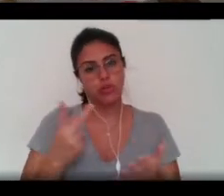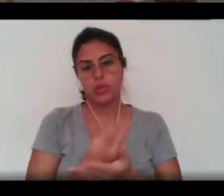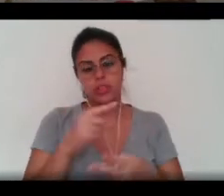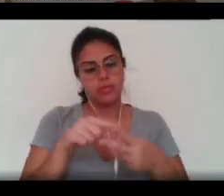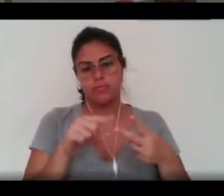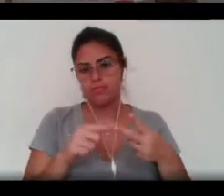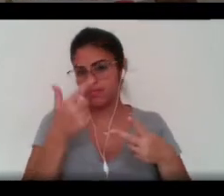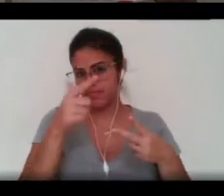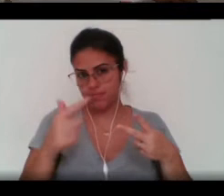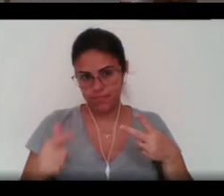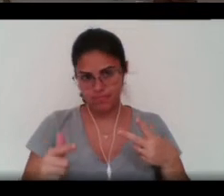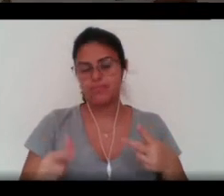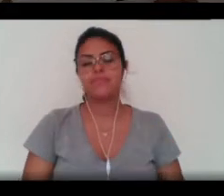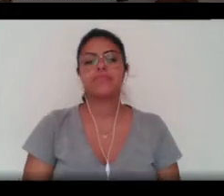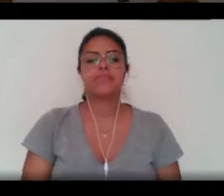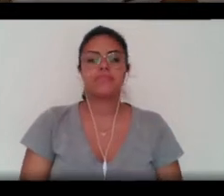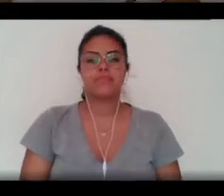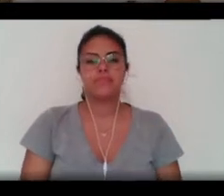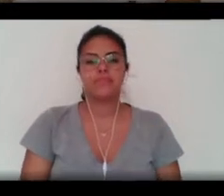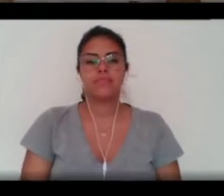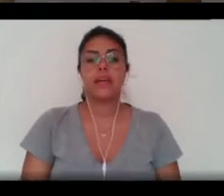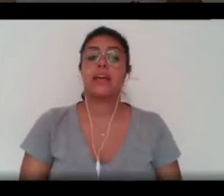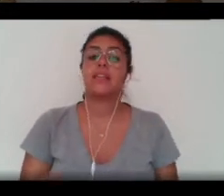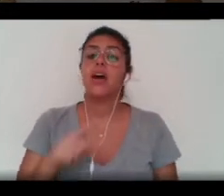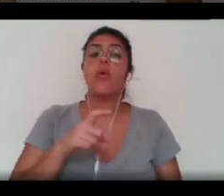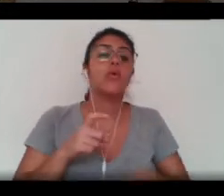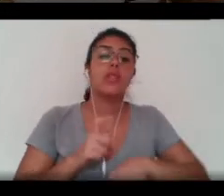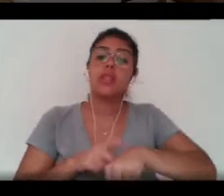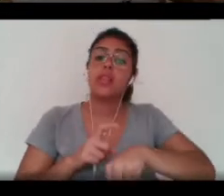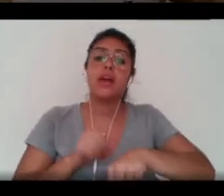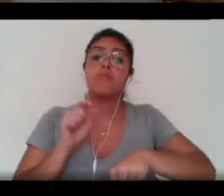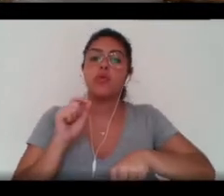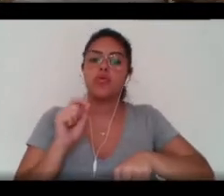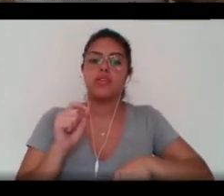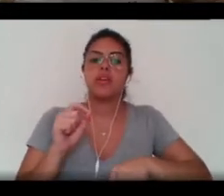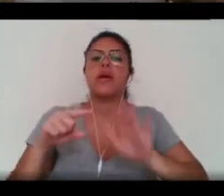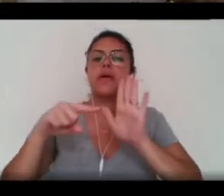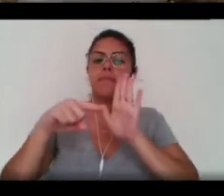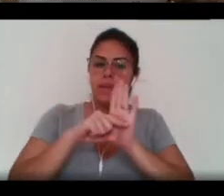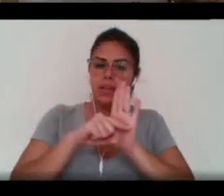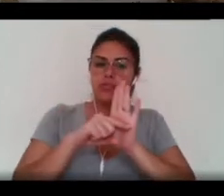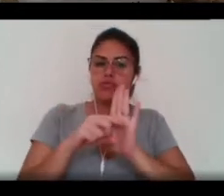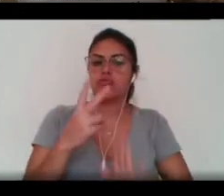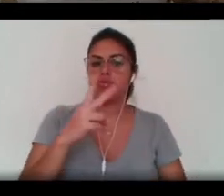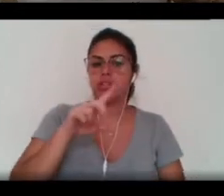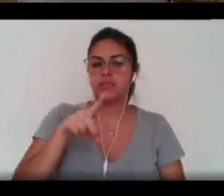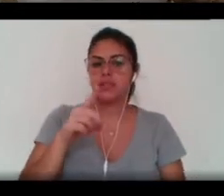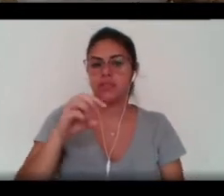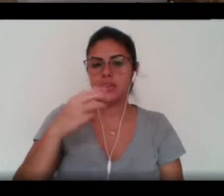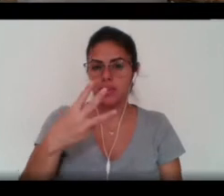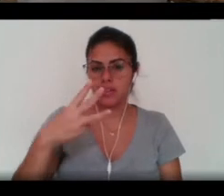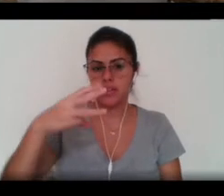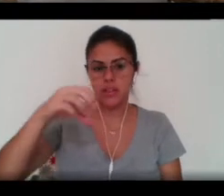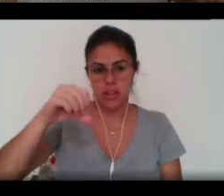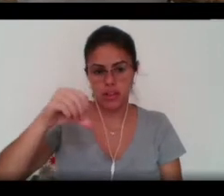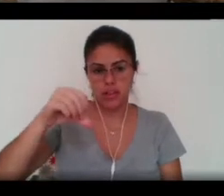nesse caso, elas existem. E os tempos que você acha resolvendo essa equação são